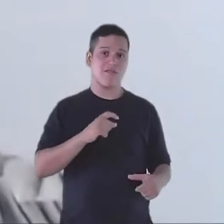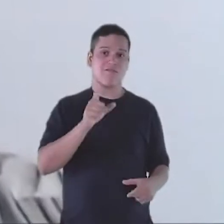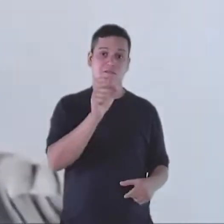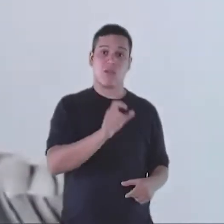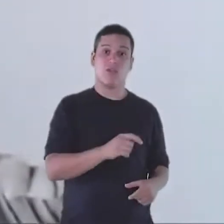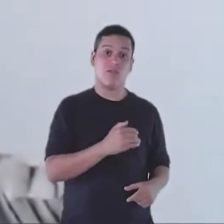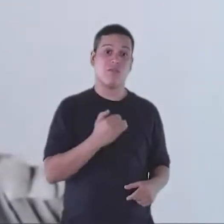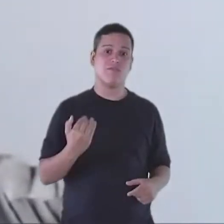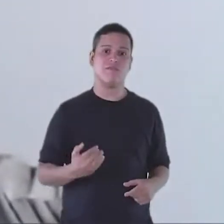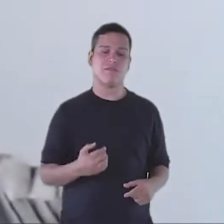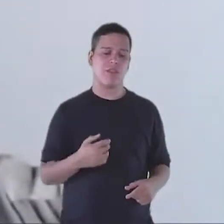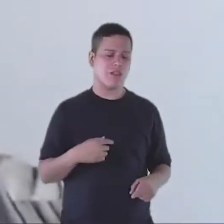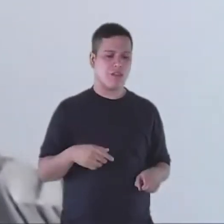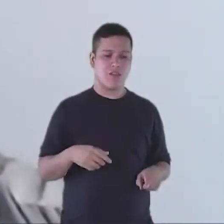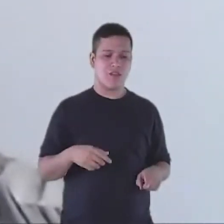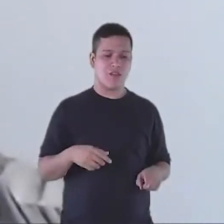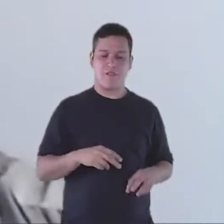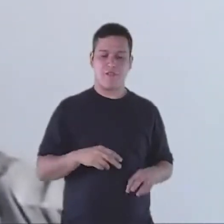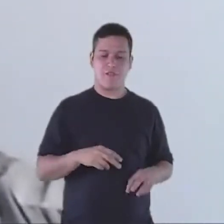cicatrizes de lugar,